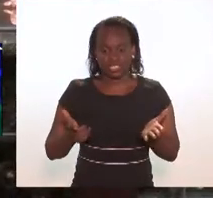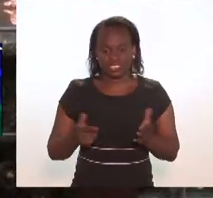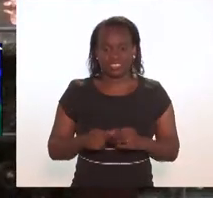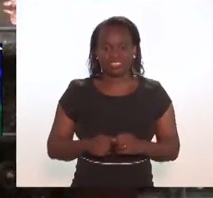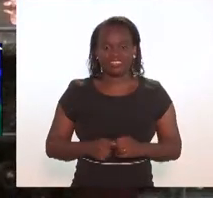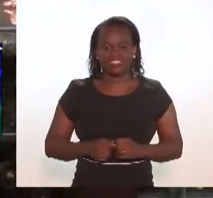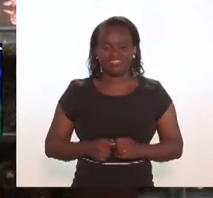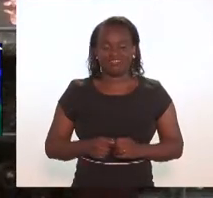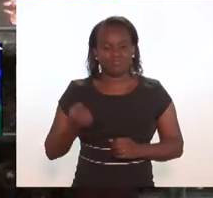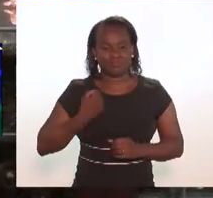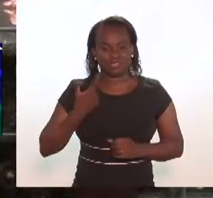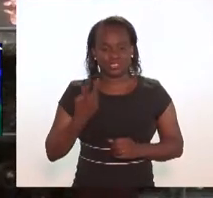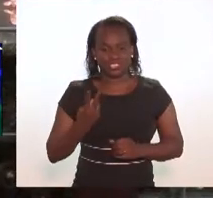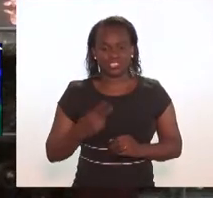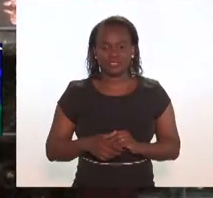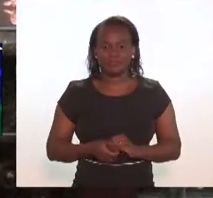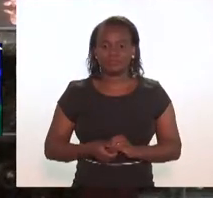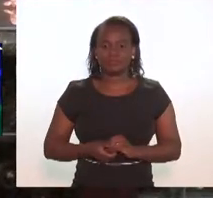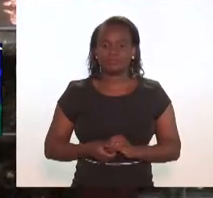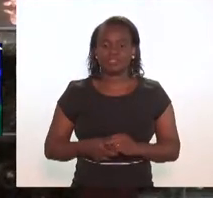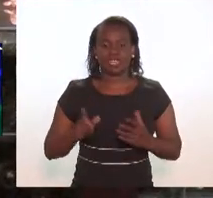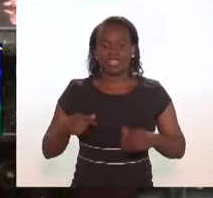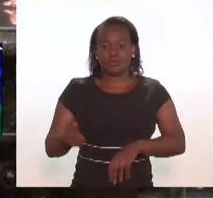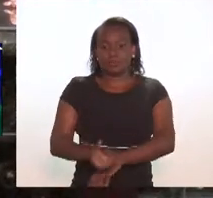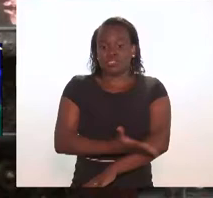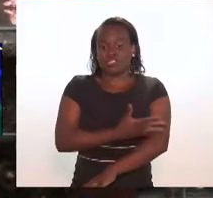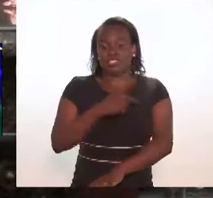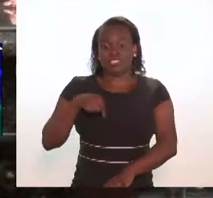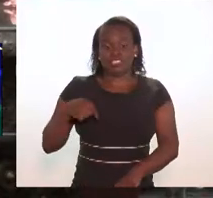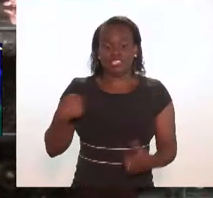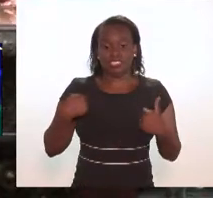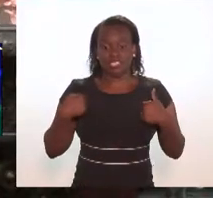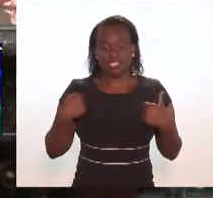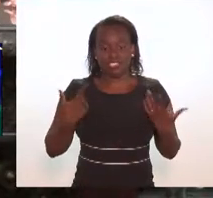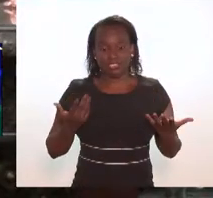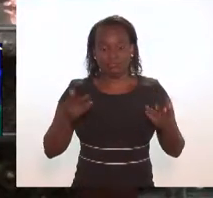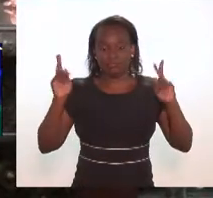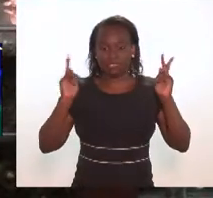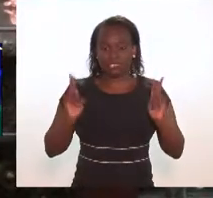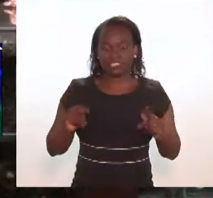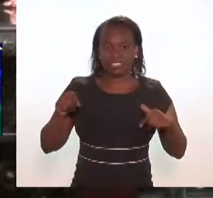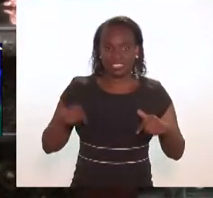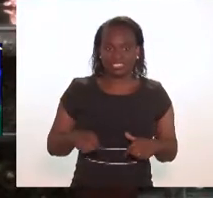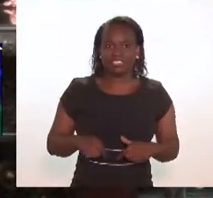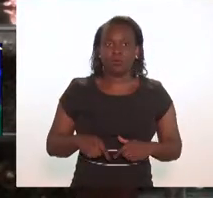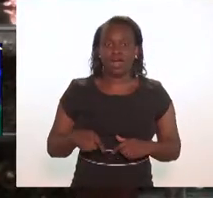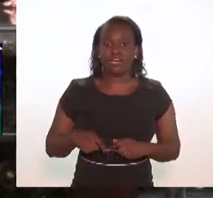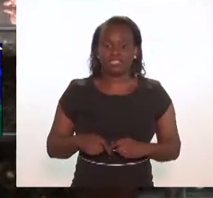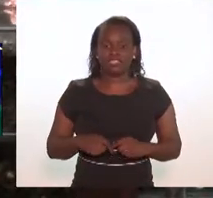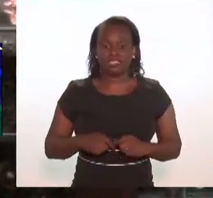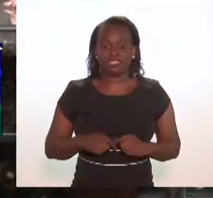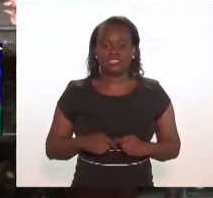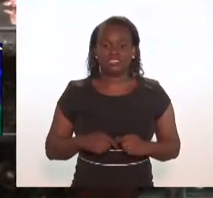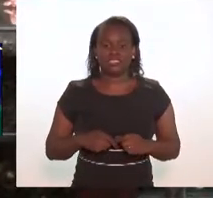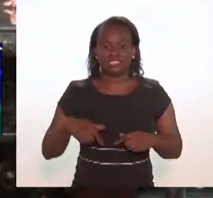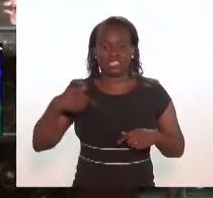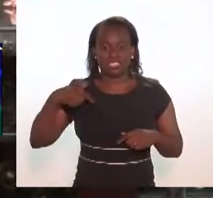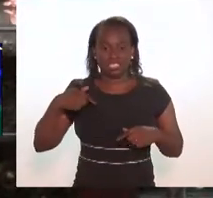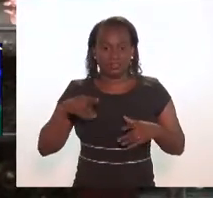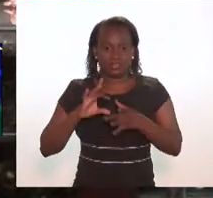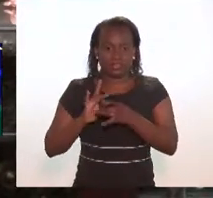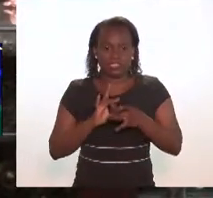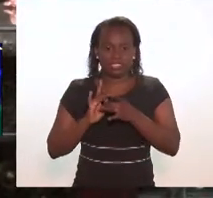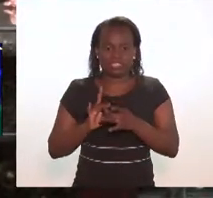2. É a emoção aqui, né? Viu aqui, fazendo as pazes aqui. Ó, queimados unidos.